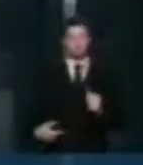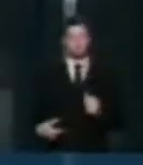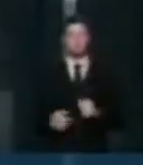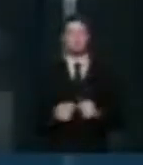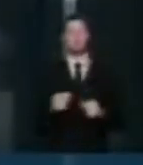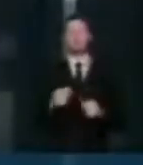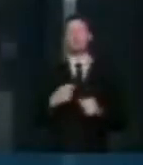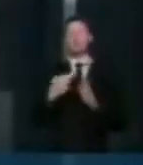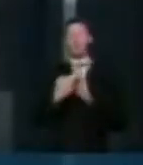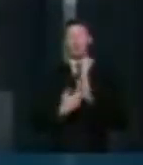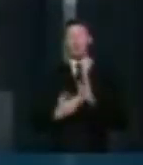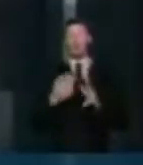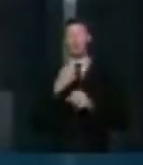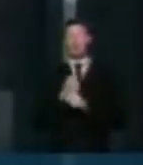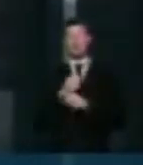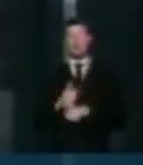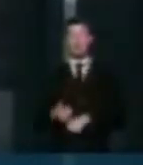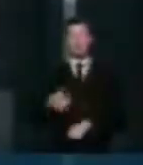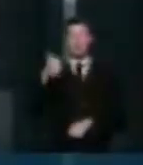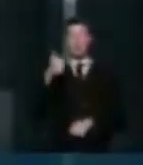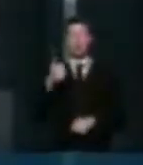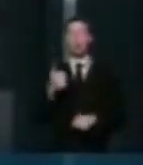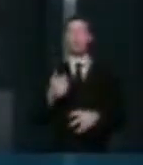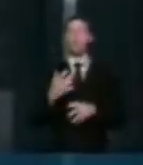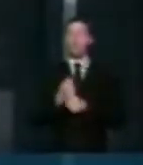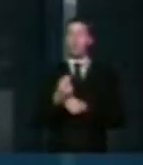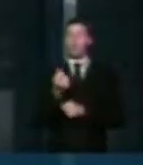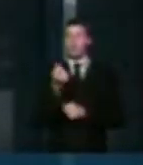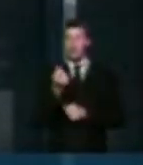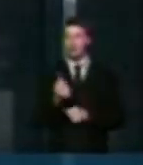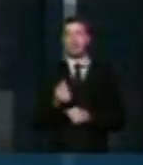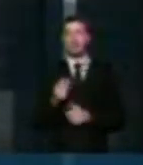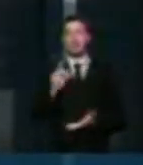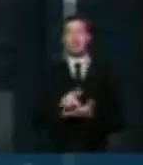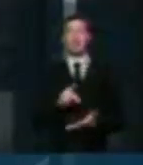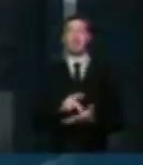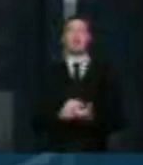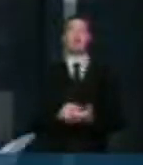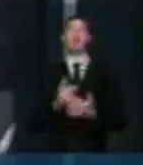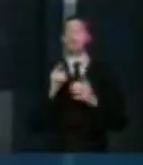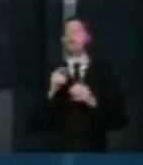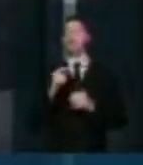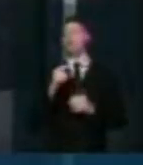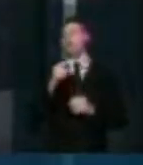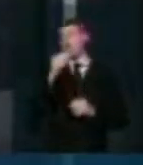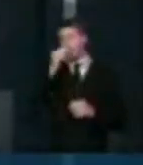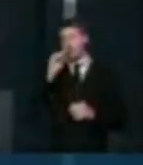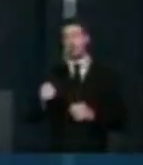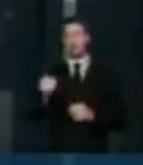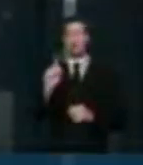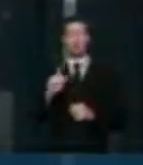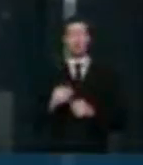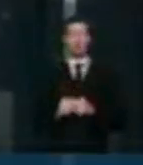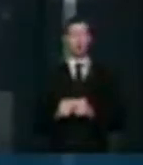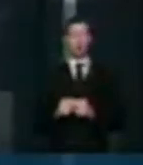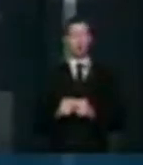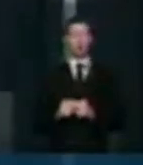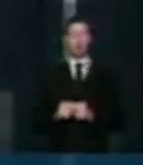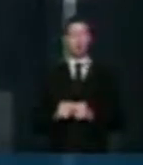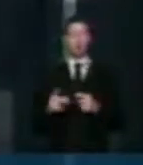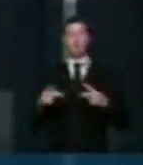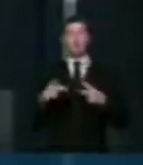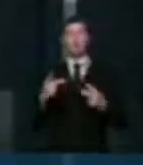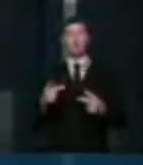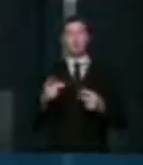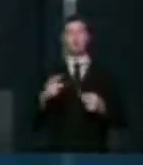orçamentárias eficientes e um orçamento realista, que não subestime a receita e que não desencadeie em contingencionamento cada